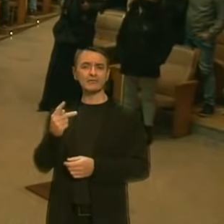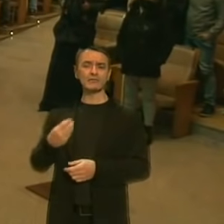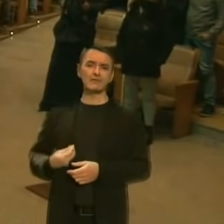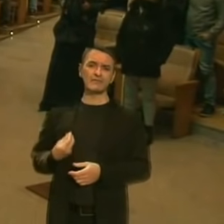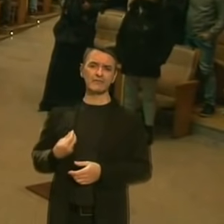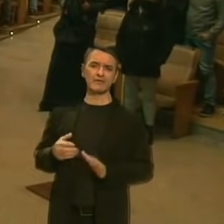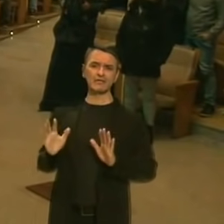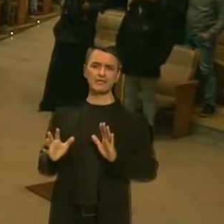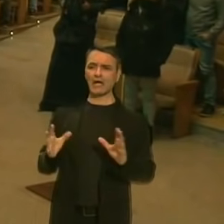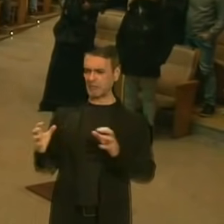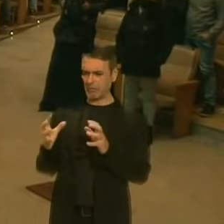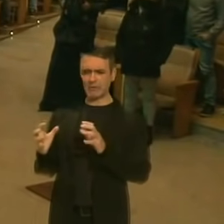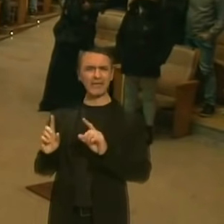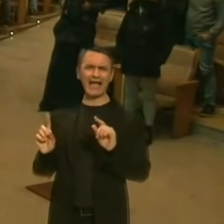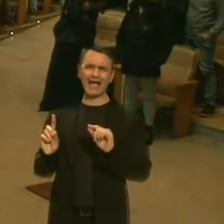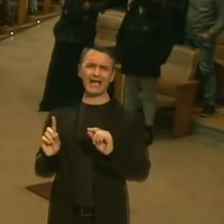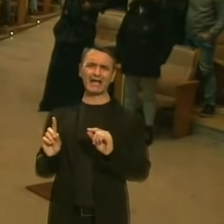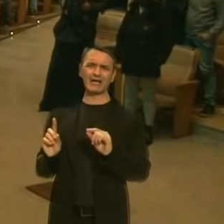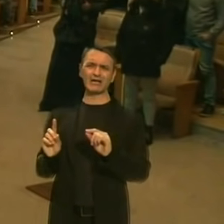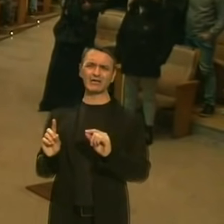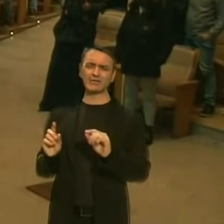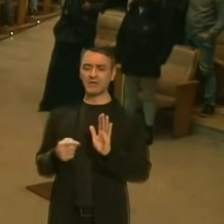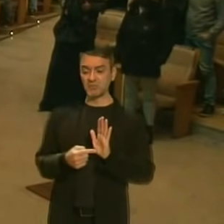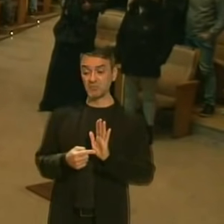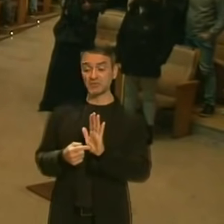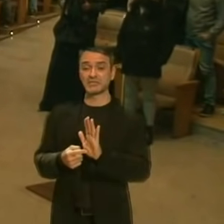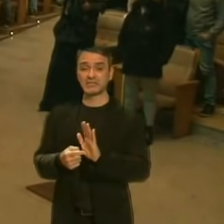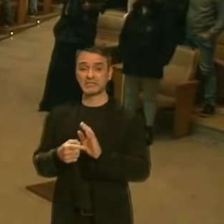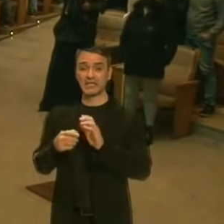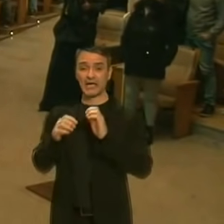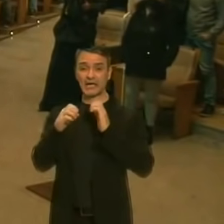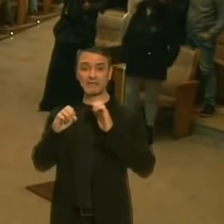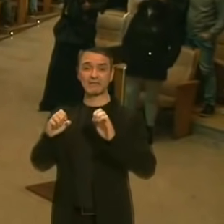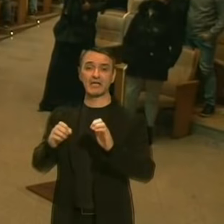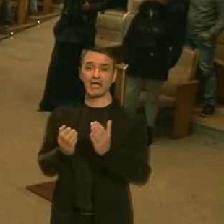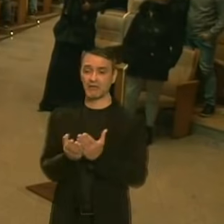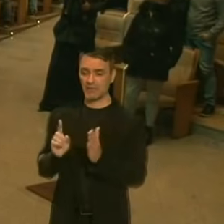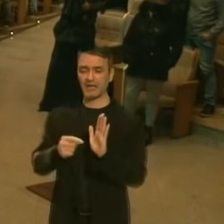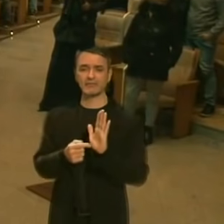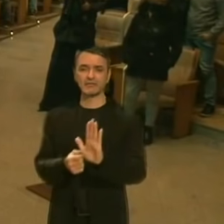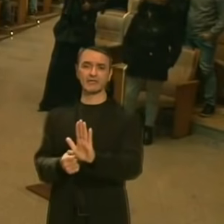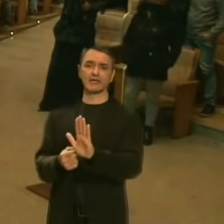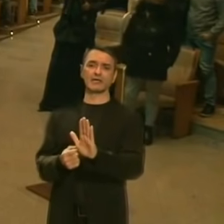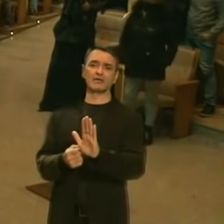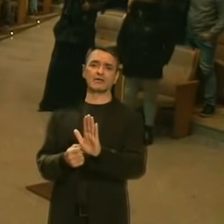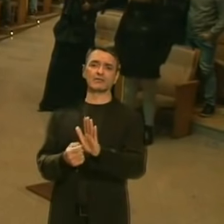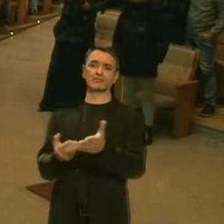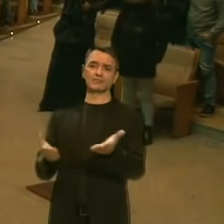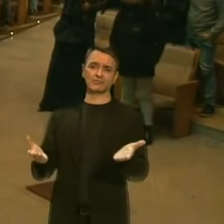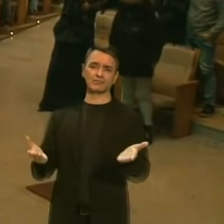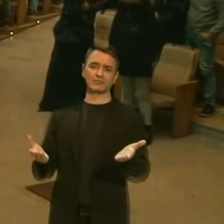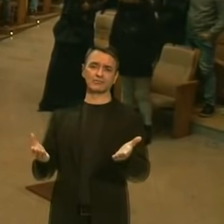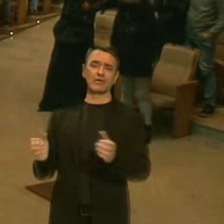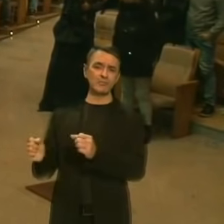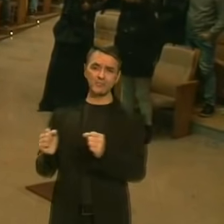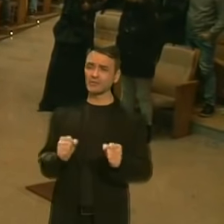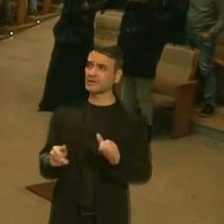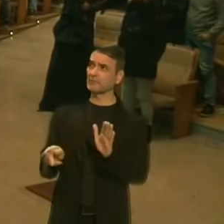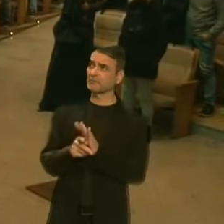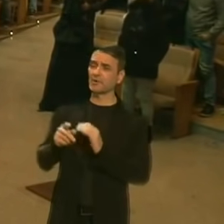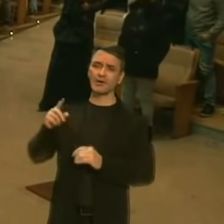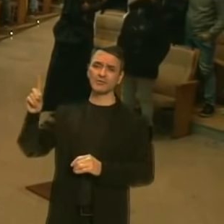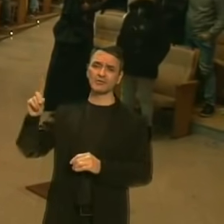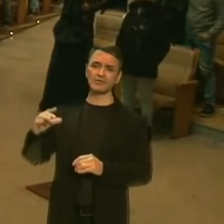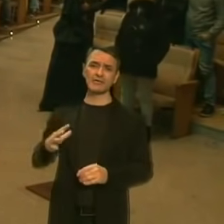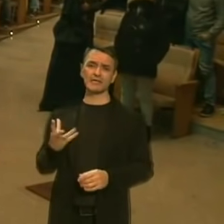estamos para apresentar uma mensagem. O Evangelho é o poder de Deus para a salvação de todo aquele